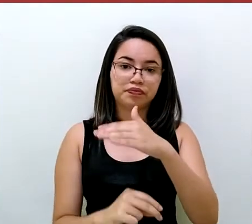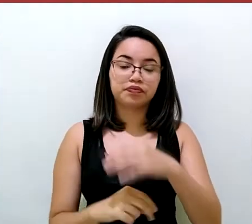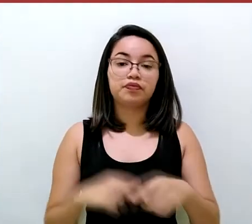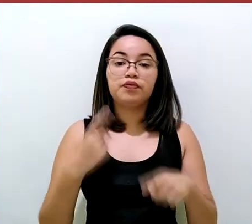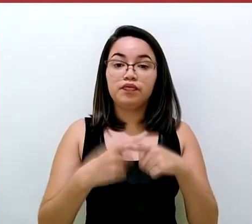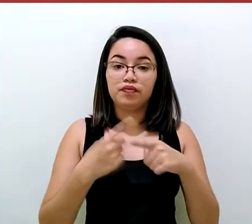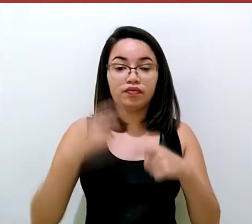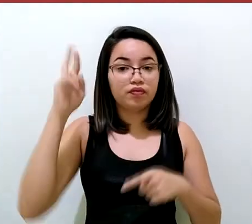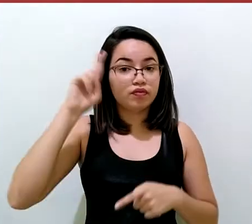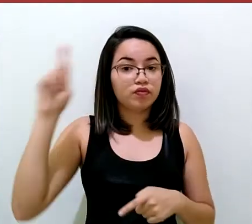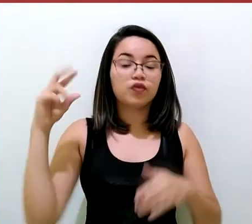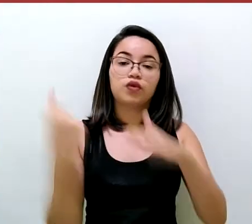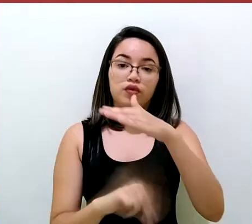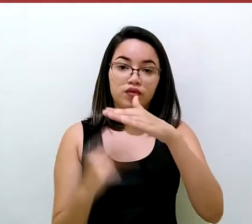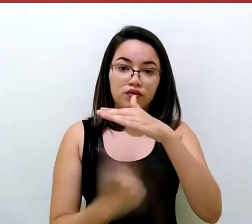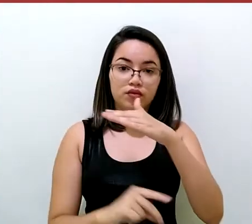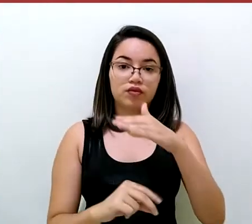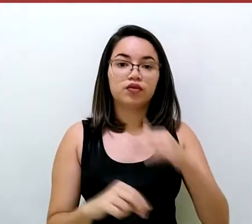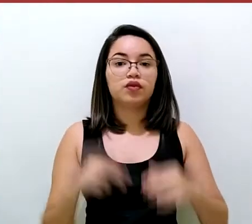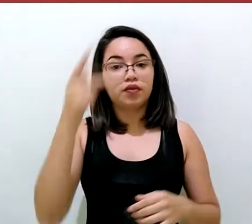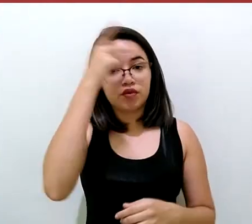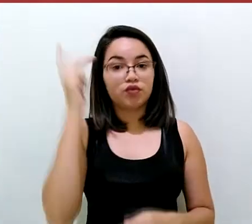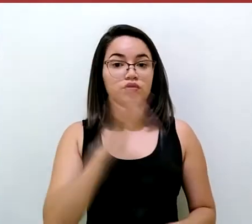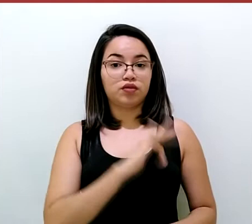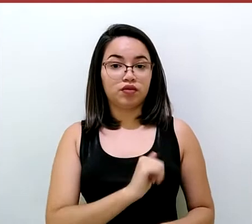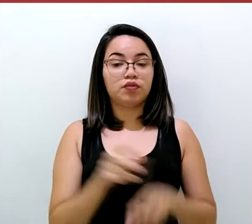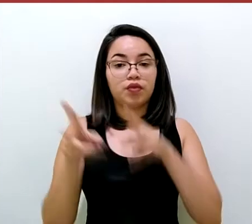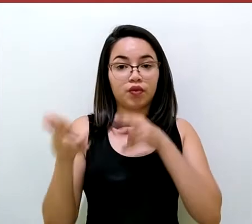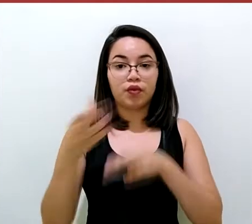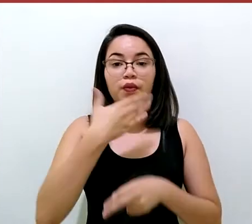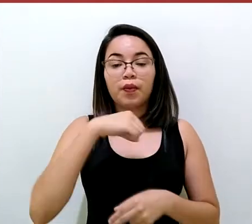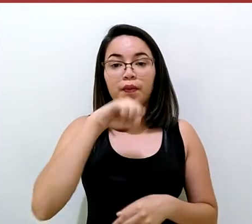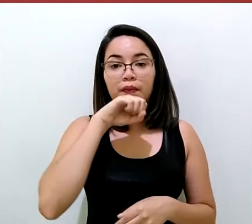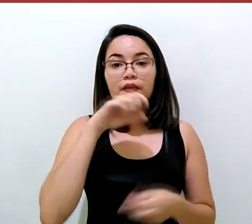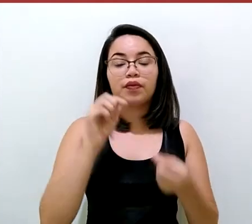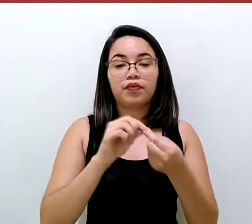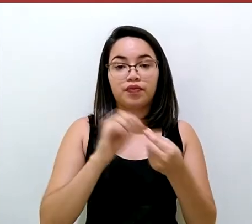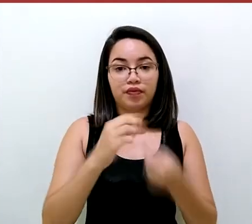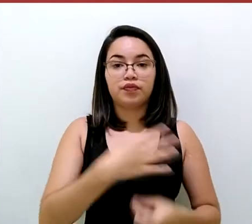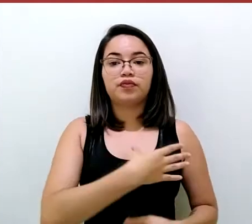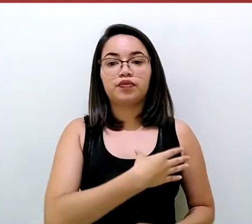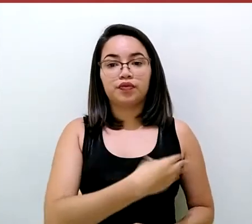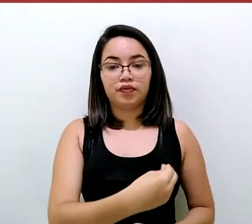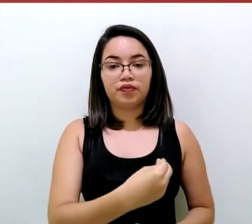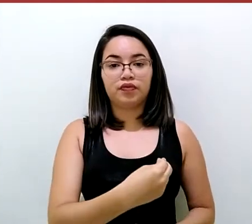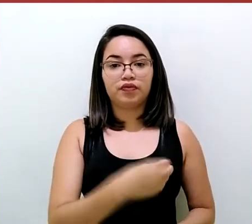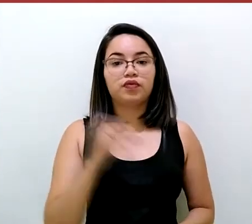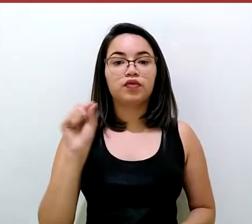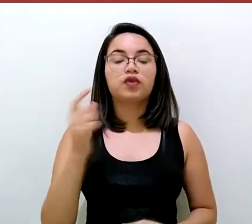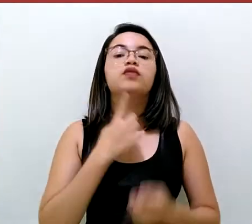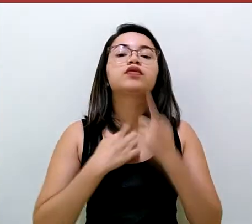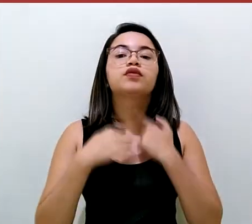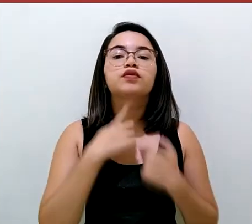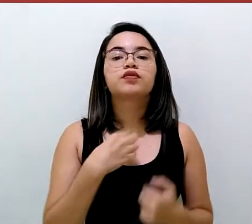repreensão, pois o Senhor disciplina a quem ama, assim como o pai faz ao filho de